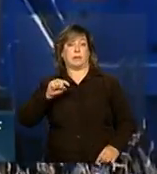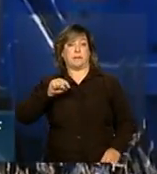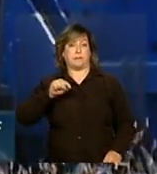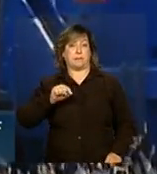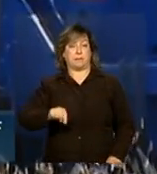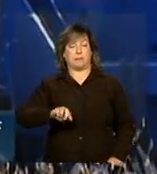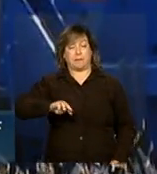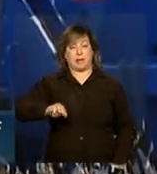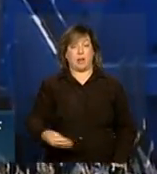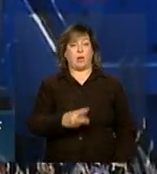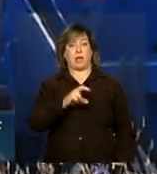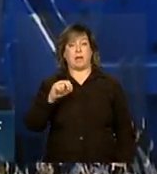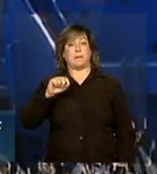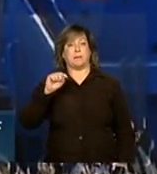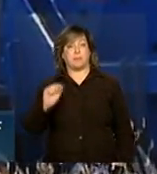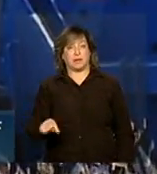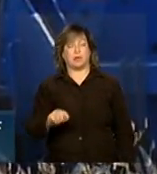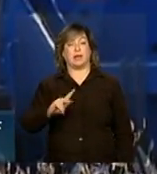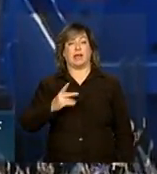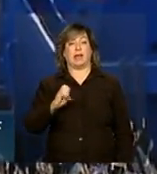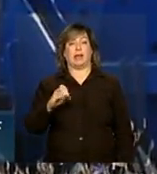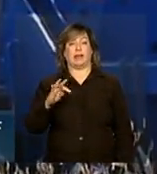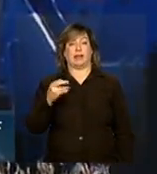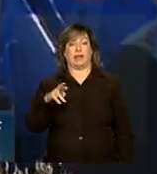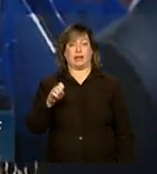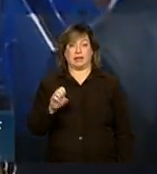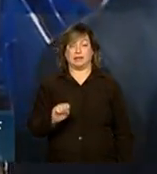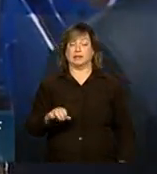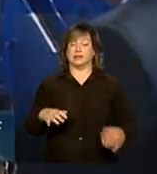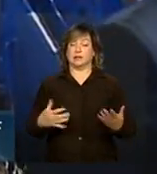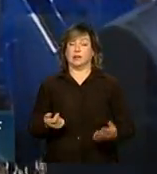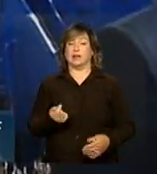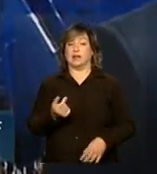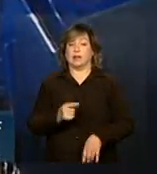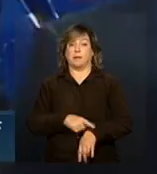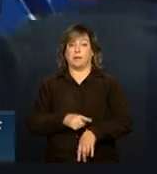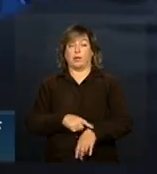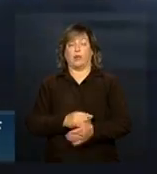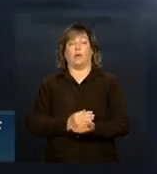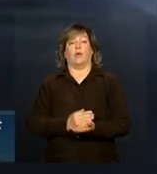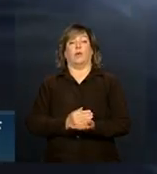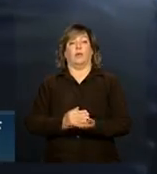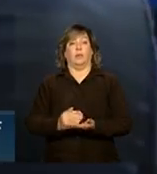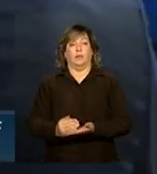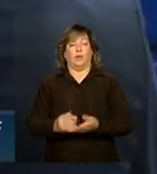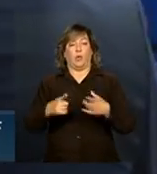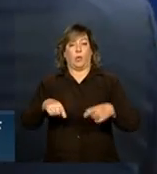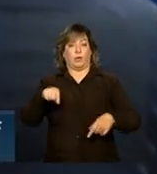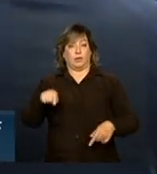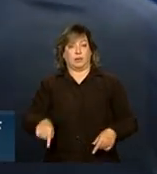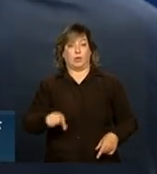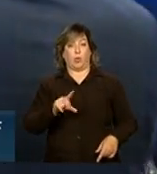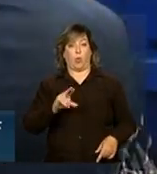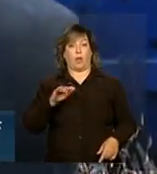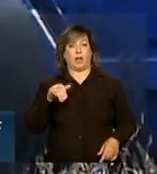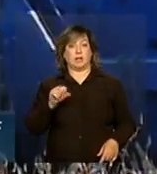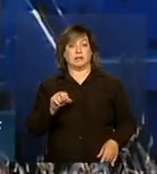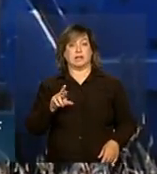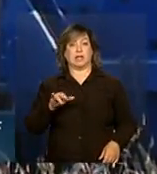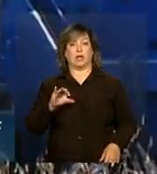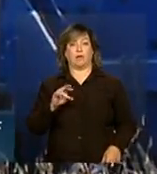de hectares então daqui a pouco começa em Lucas do Rio Verde esse